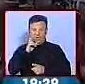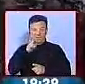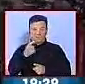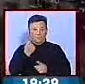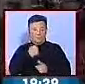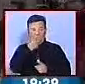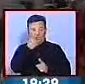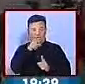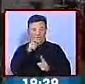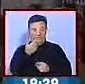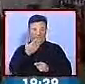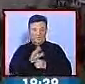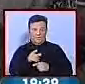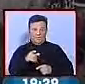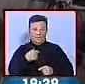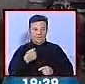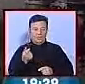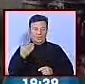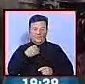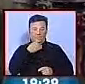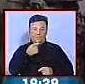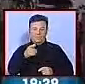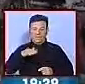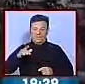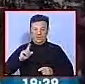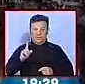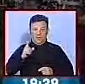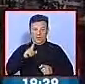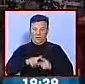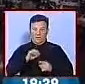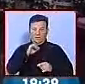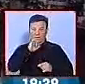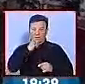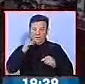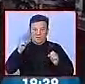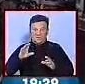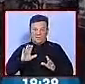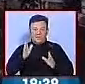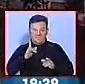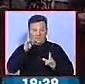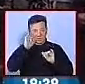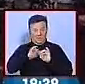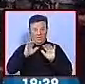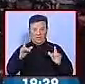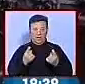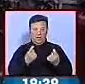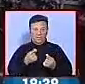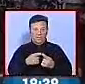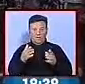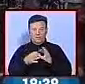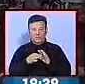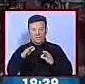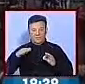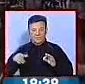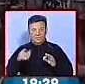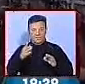exemplo. Falávamos há pouco, não é que a ciência de facto seja um mistério, mas importa mesmo assim desmistificar algo associado sempre à ciência,